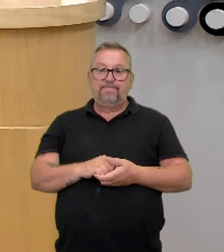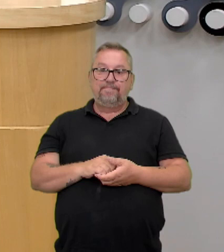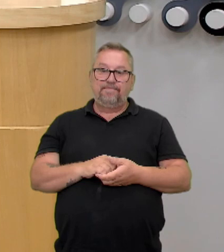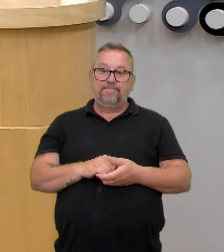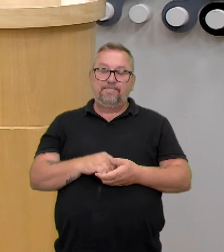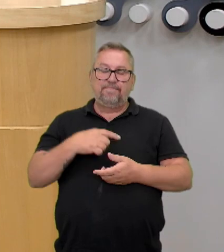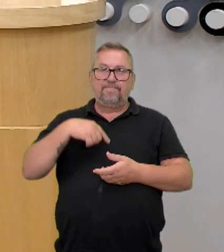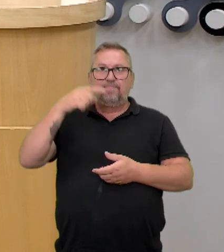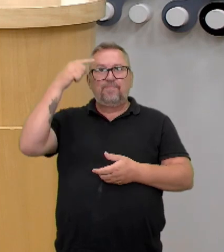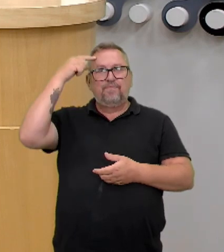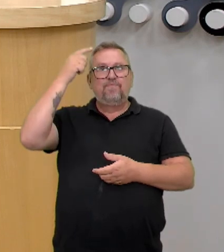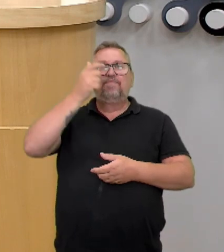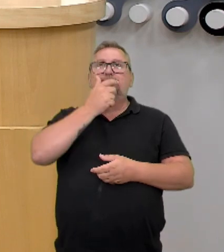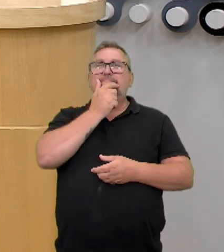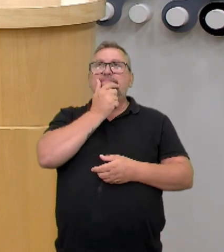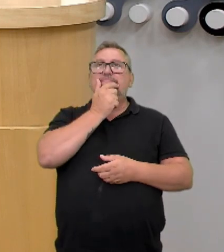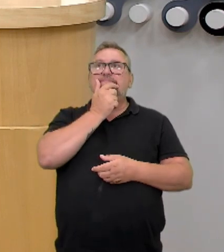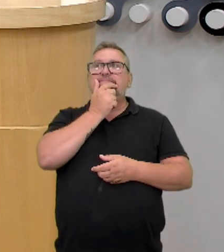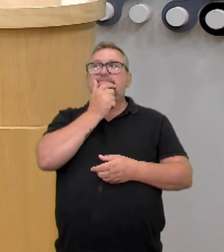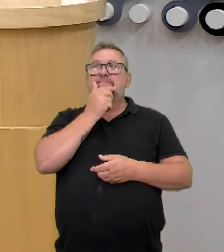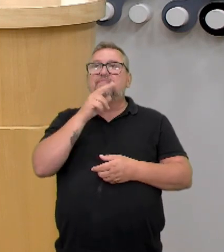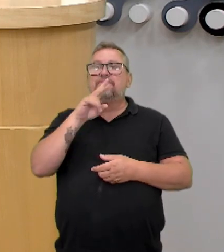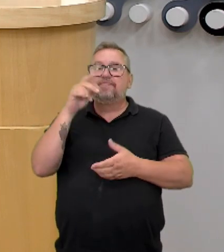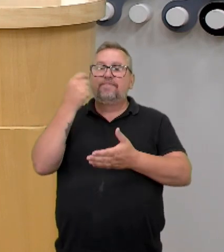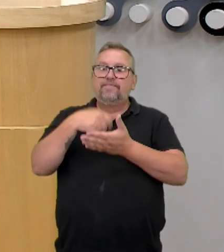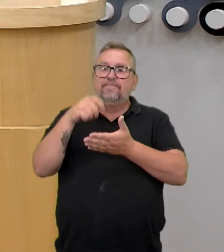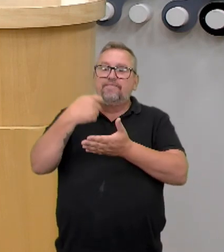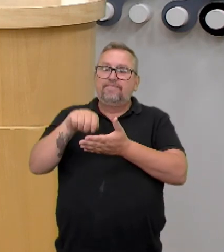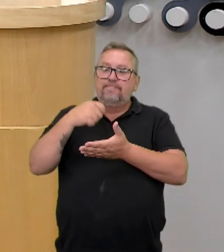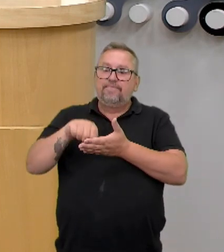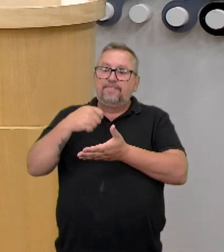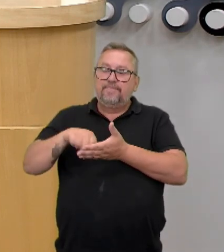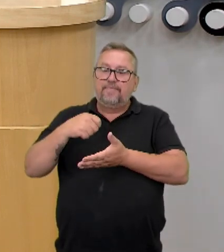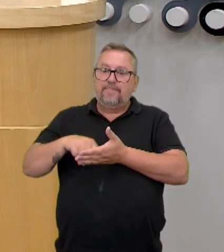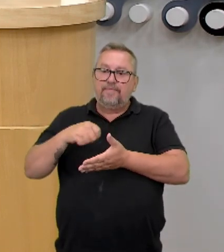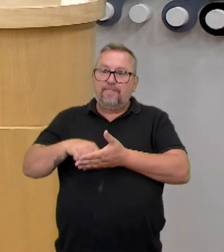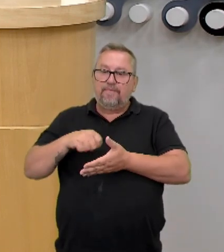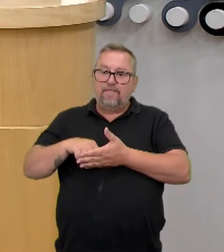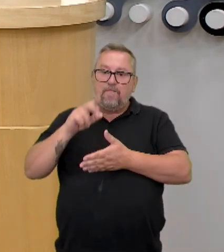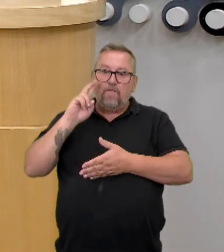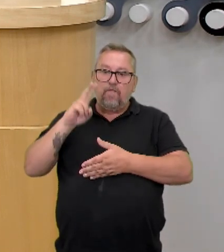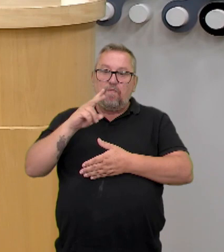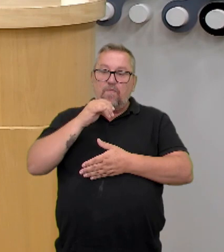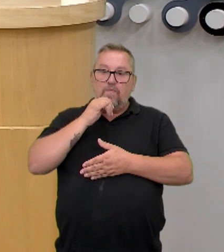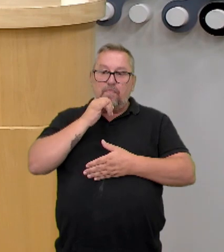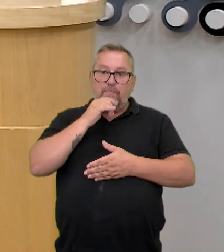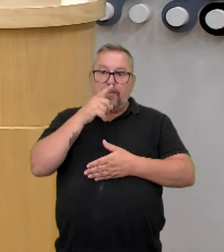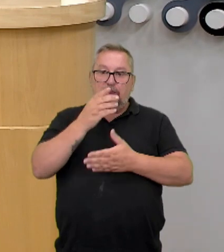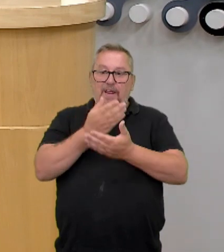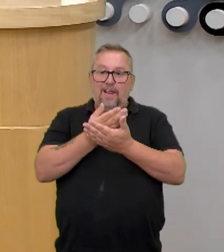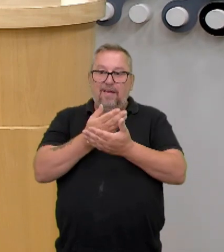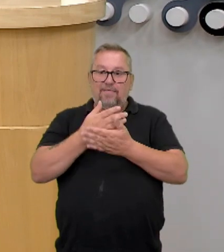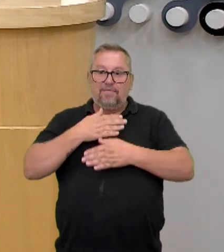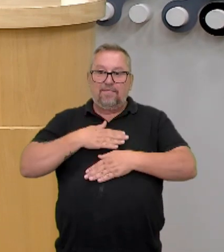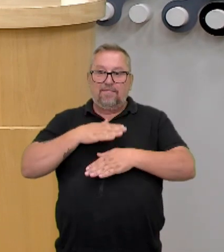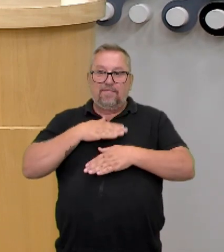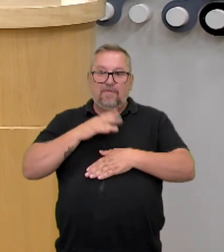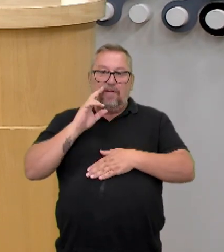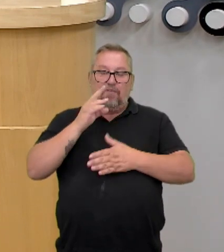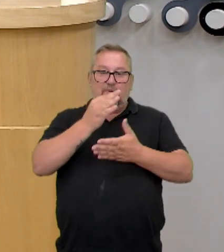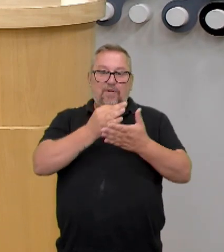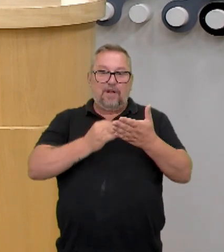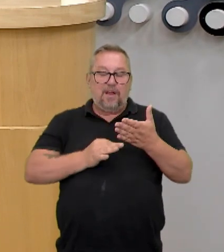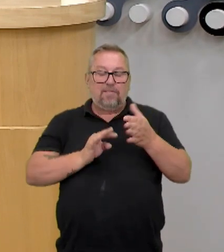pensando, puxa vida, a gente vai escrever, escrever, e eu tô vendo que a gente está, por enquanto, na sua aula, a gente está tateando o texto,